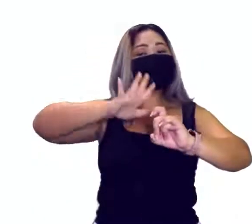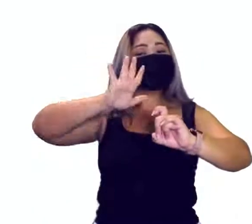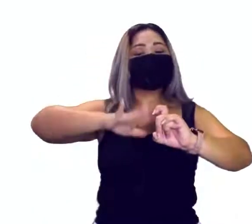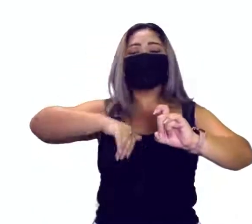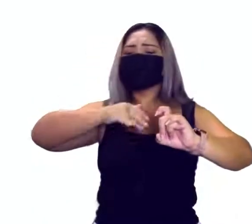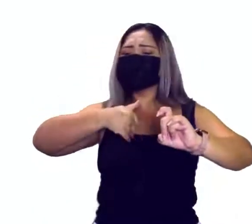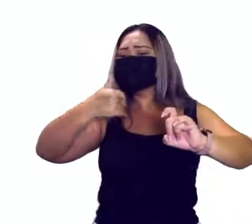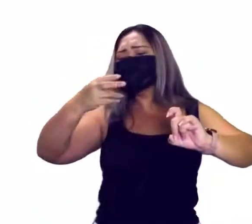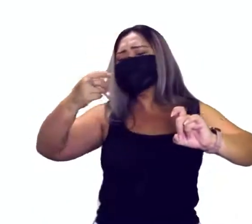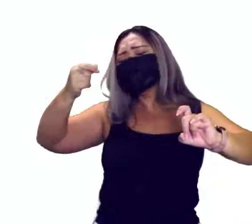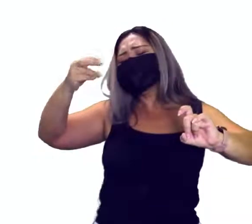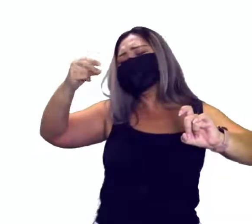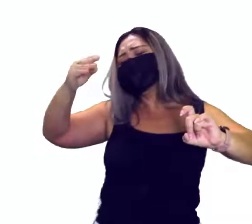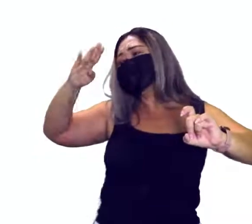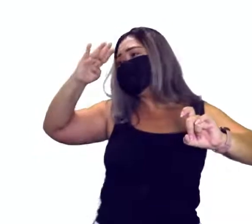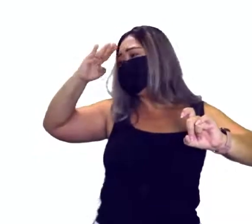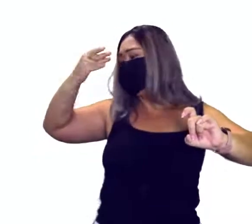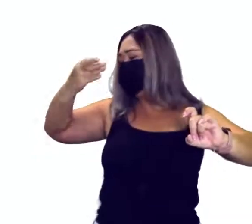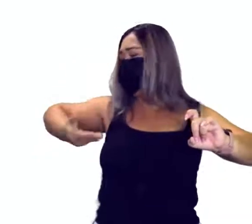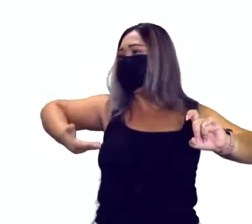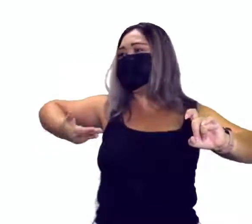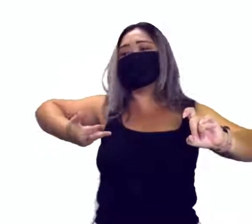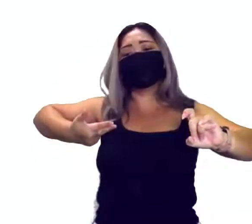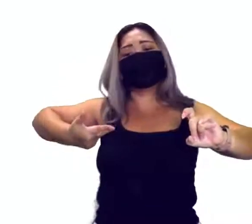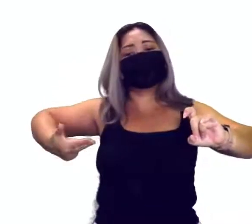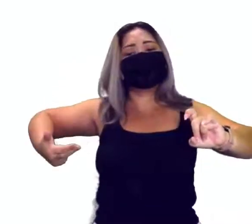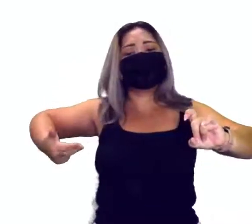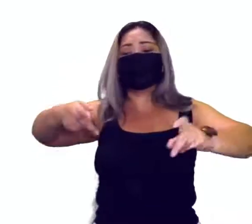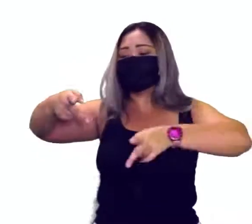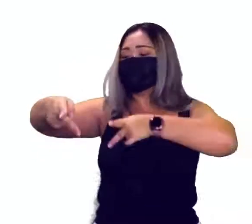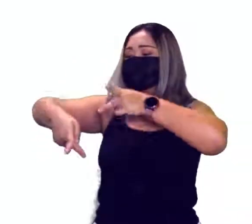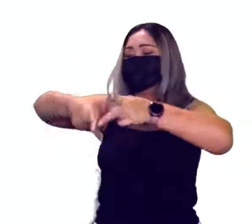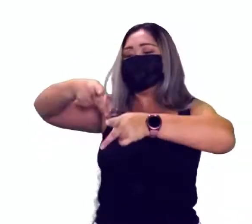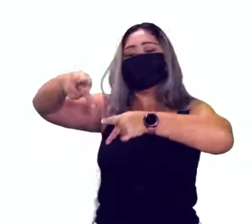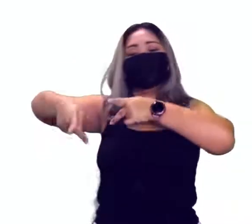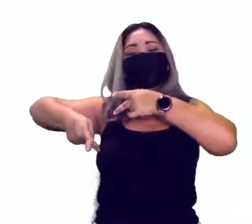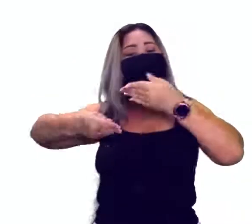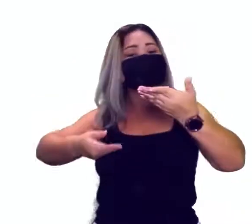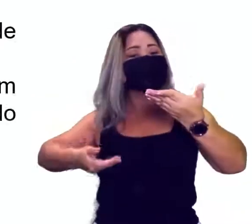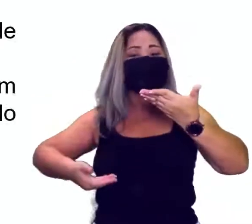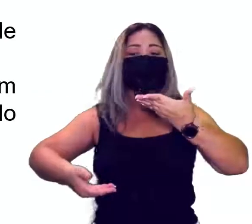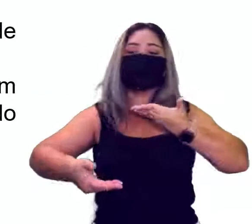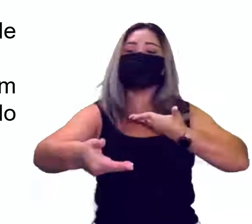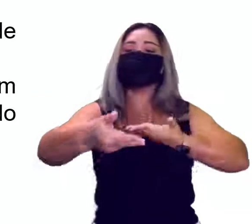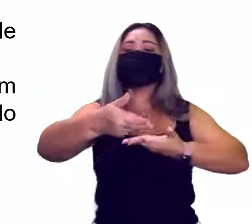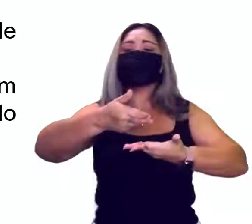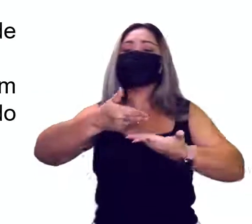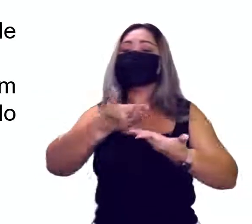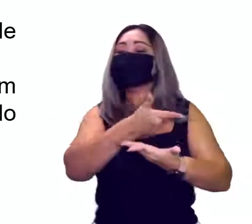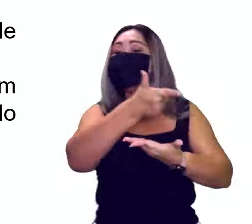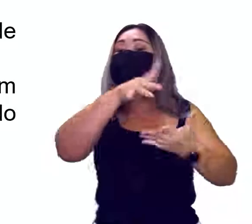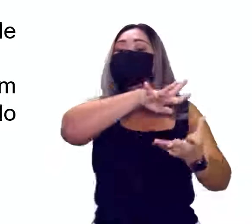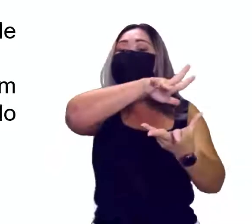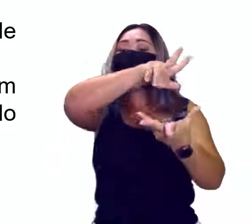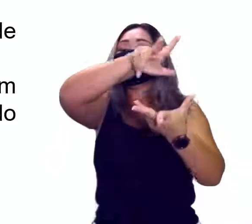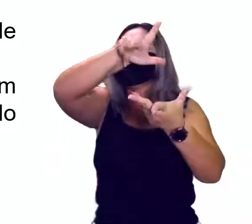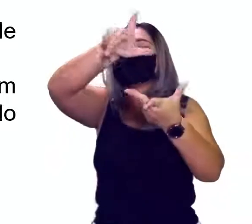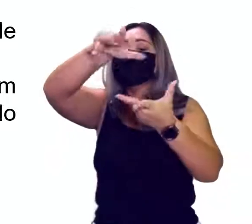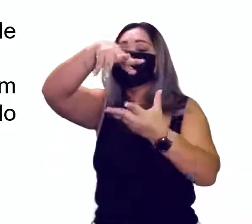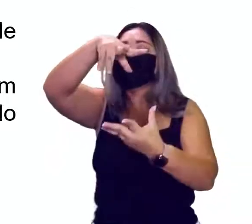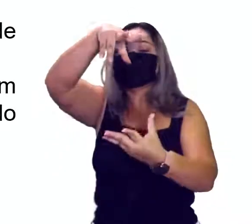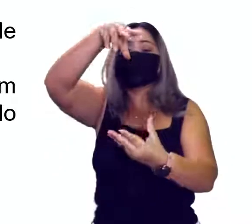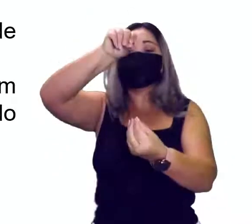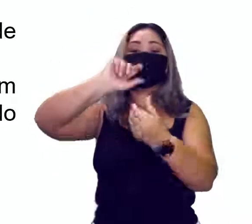de crença, por meio da qual os povos se relacionam com o sobrenatural. Duas